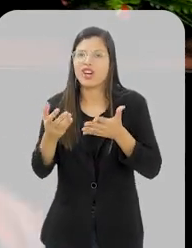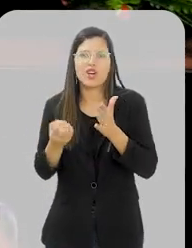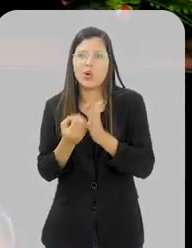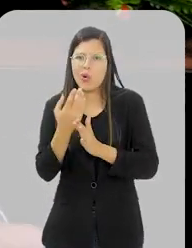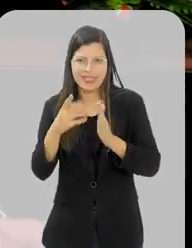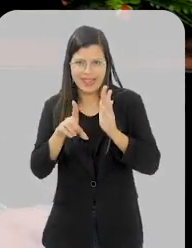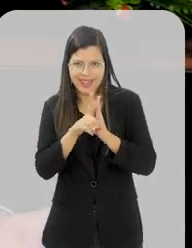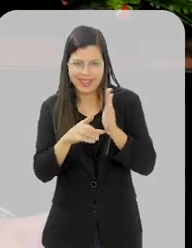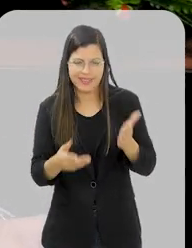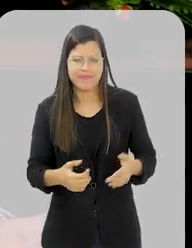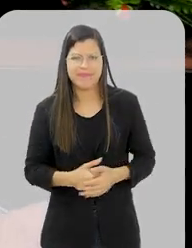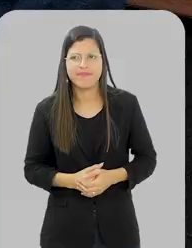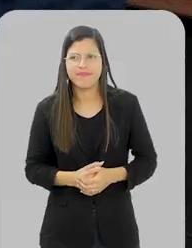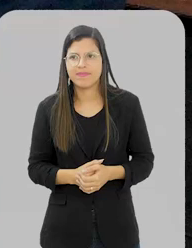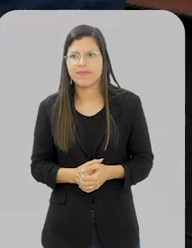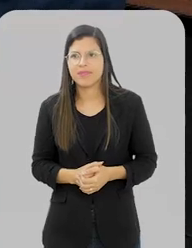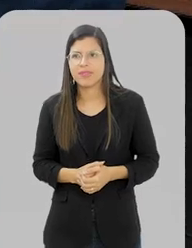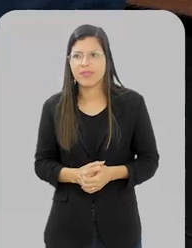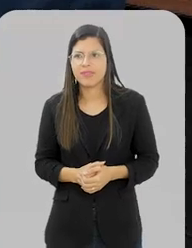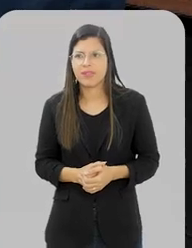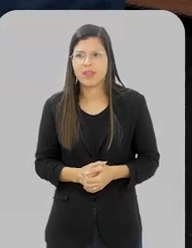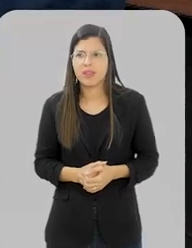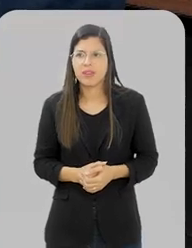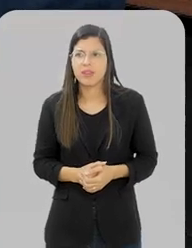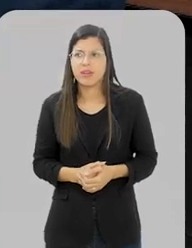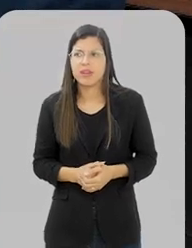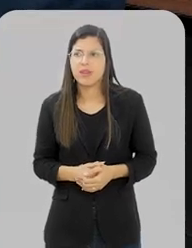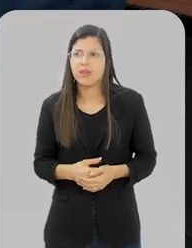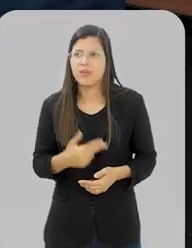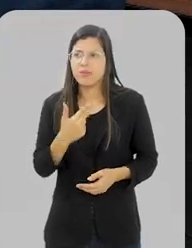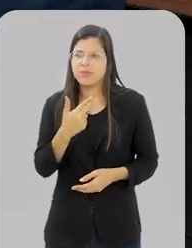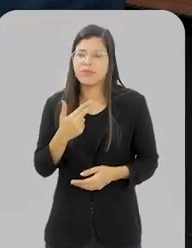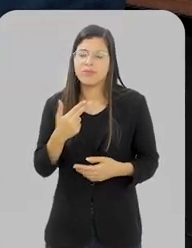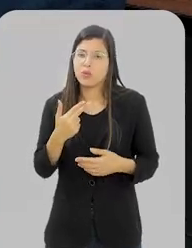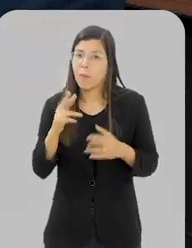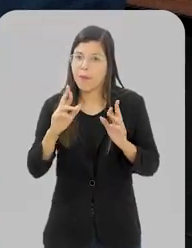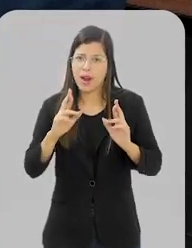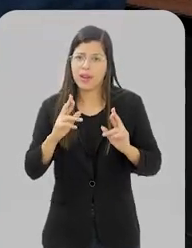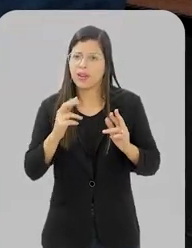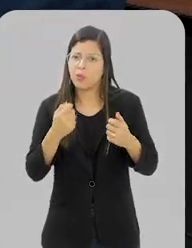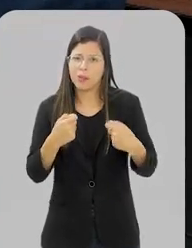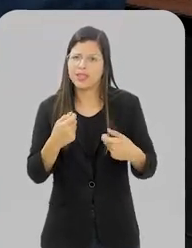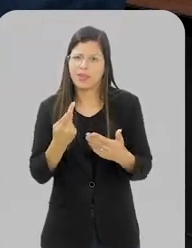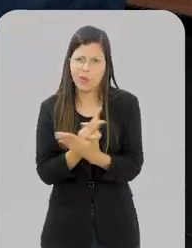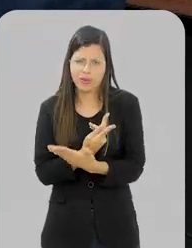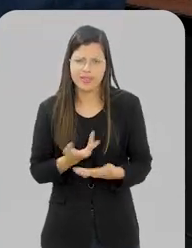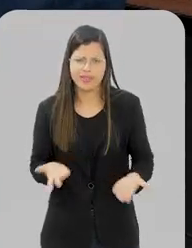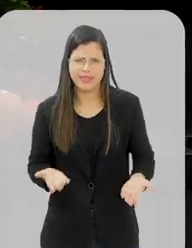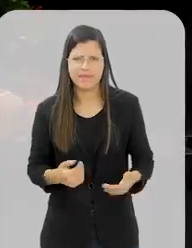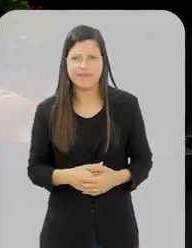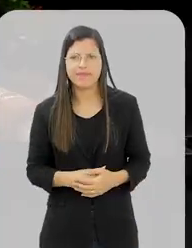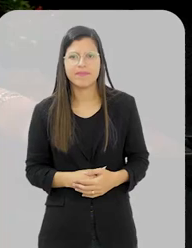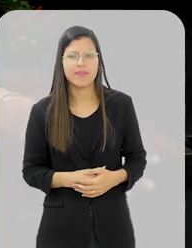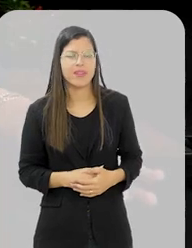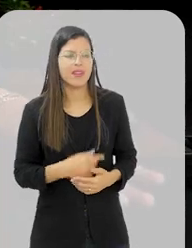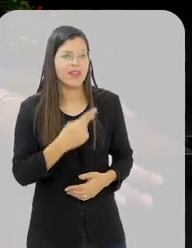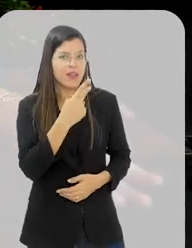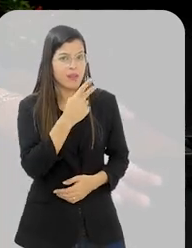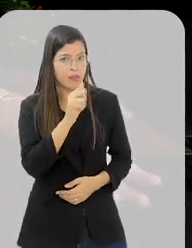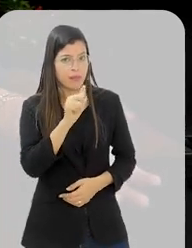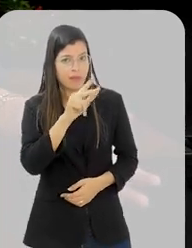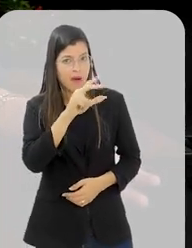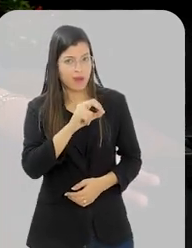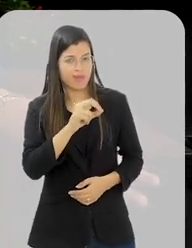multa criou criou a multa cuida para que não haja necessidade disso acontecer também acho Paulo infelizmente